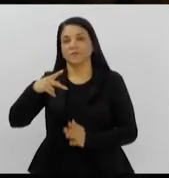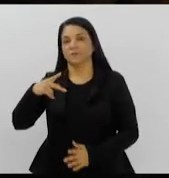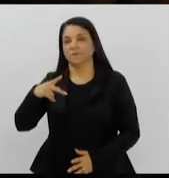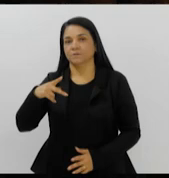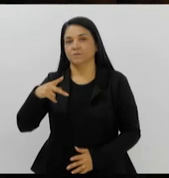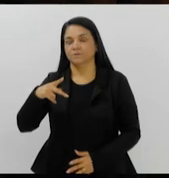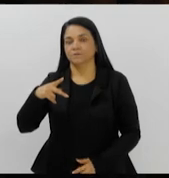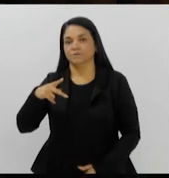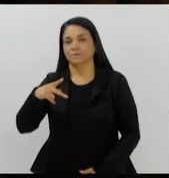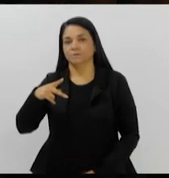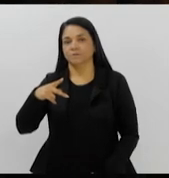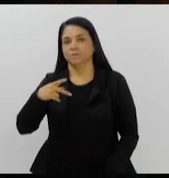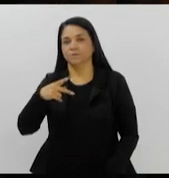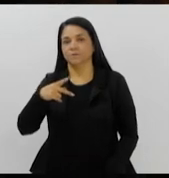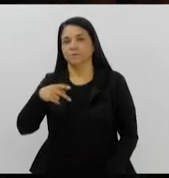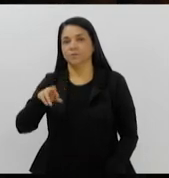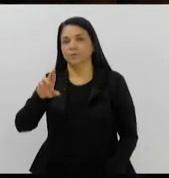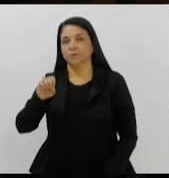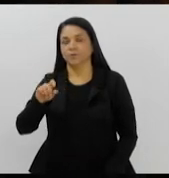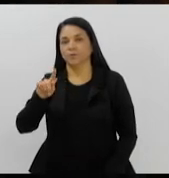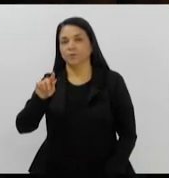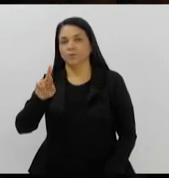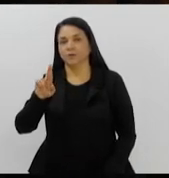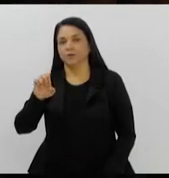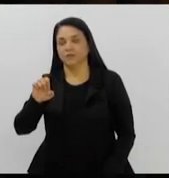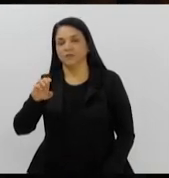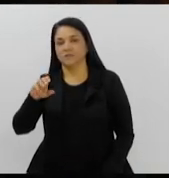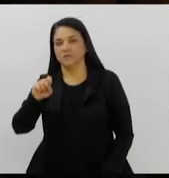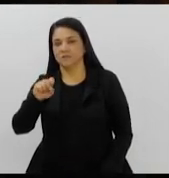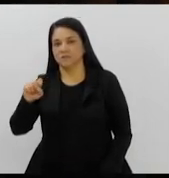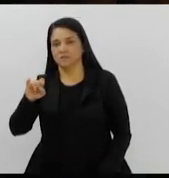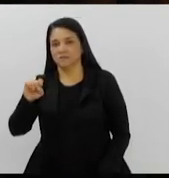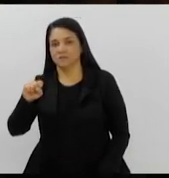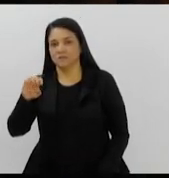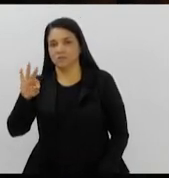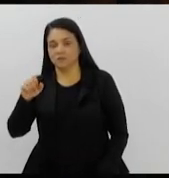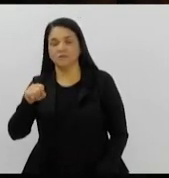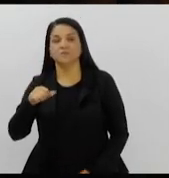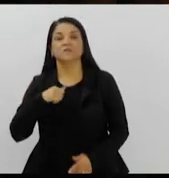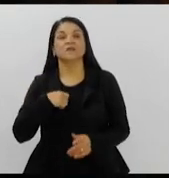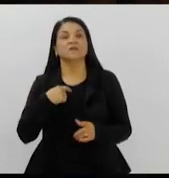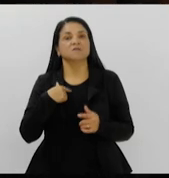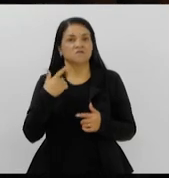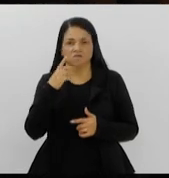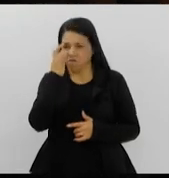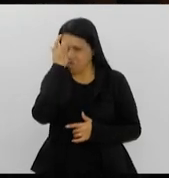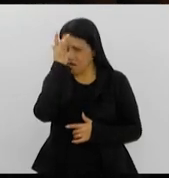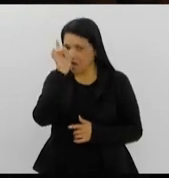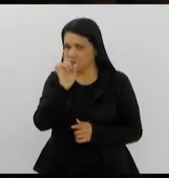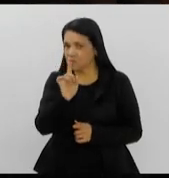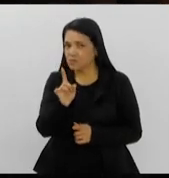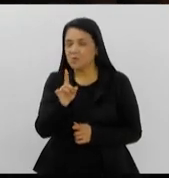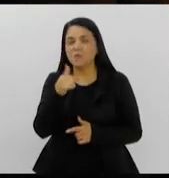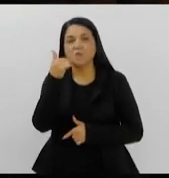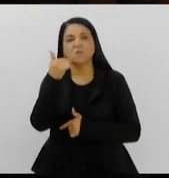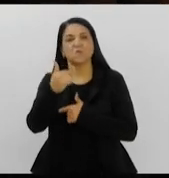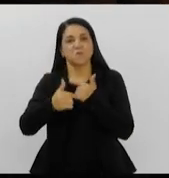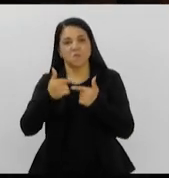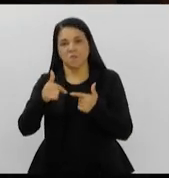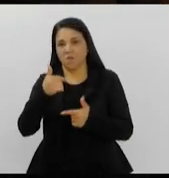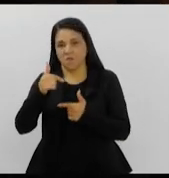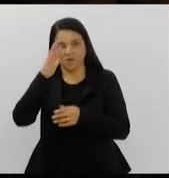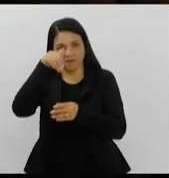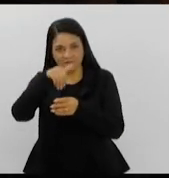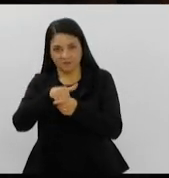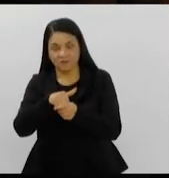quarto no município. Não é fácil, não foi uma eleição fácil, mas tenho certeza que a gente vai desempenhar um bom trabalho também